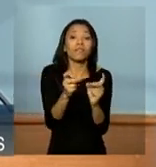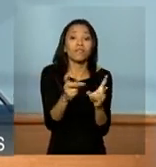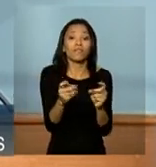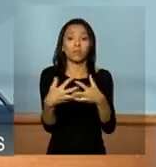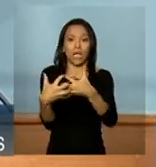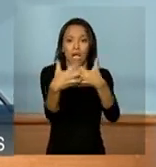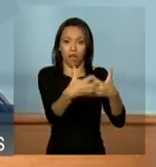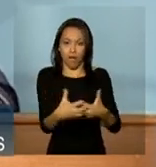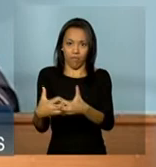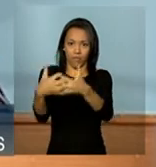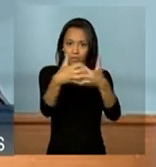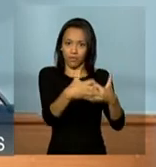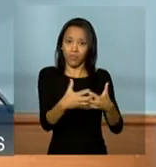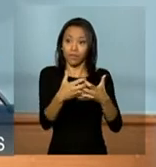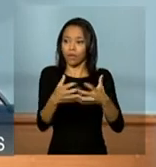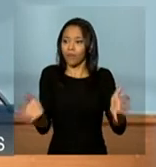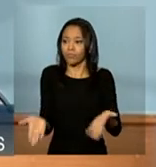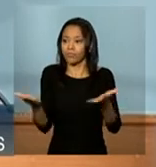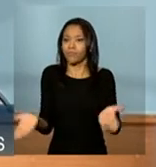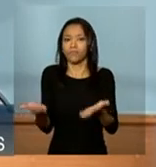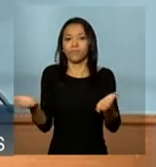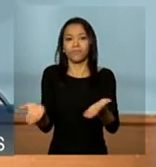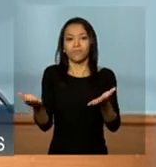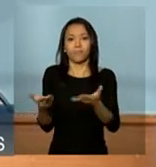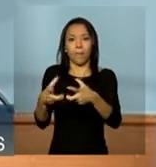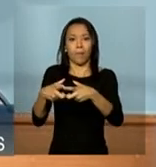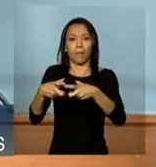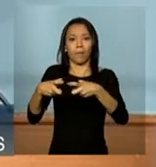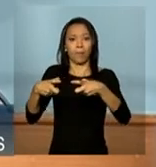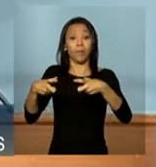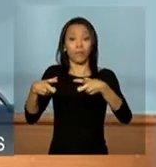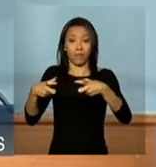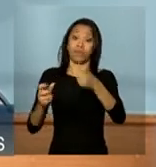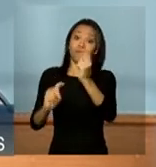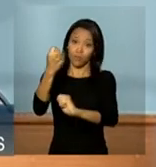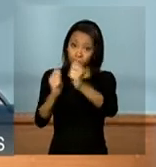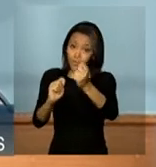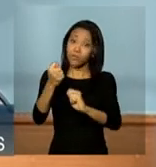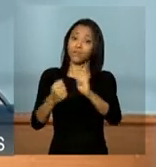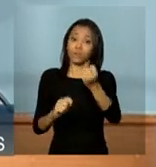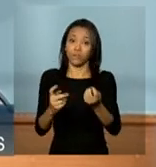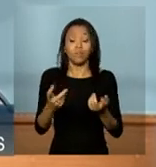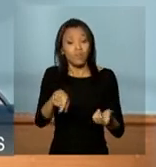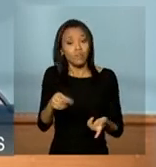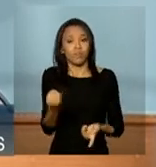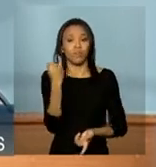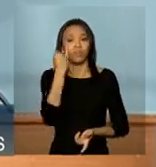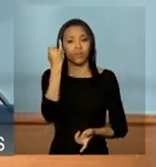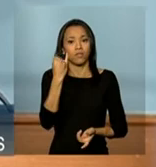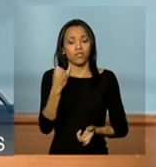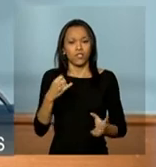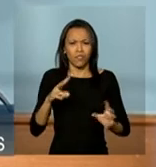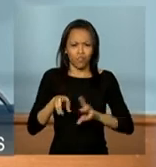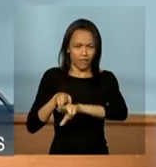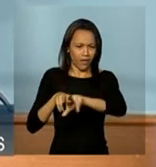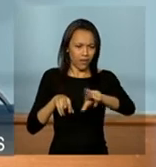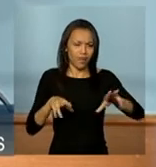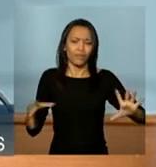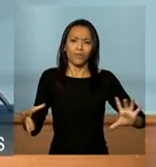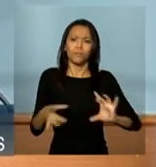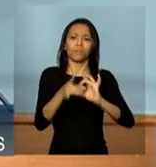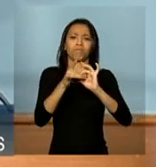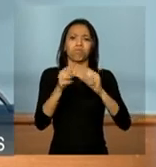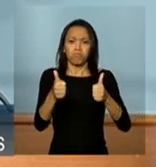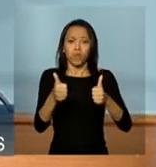para os trabalhadores brasileiros, estimulando a nossa indústria. Então, isso é muito importante. E, junto com isso, nós estamos fazendo com que o meio